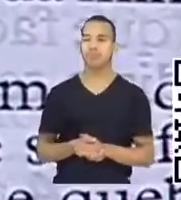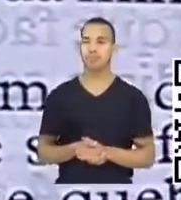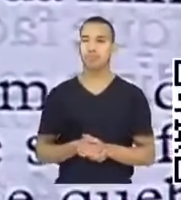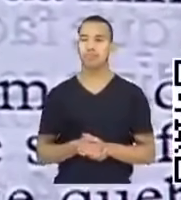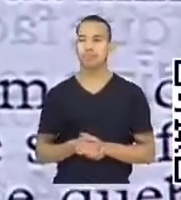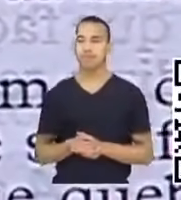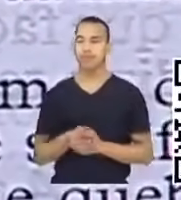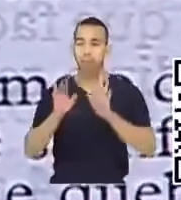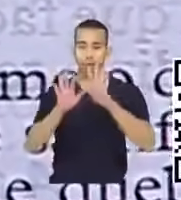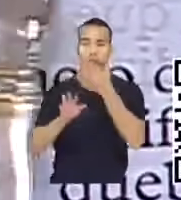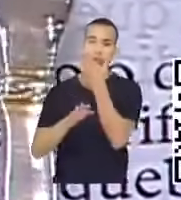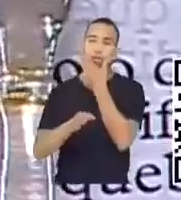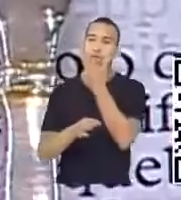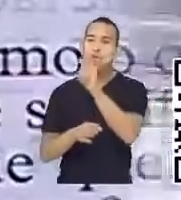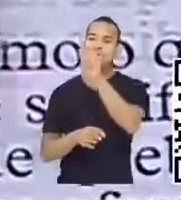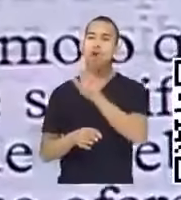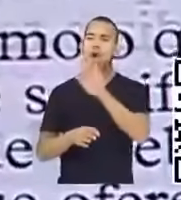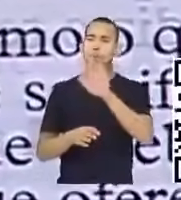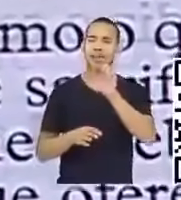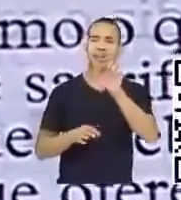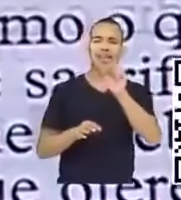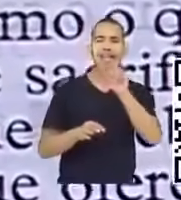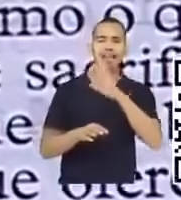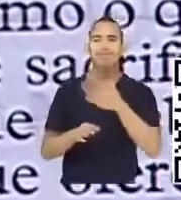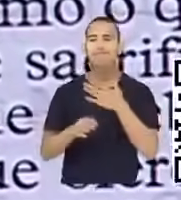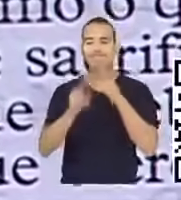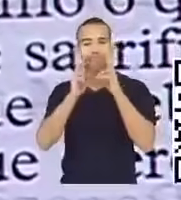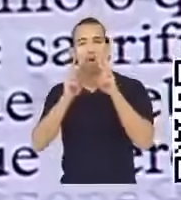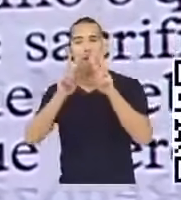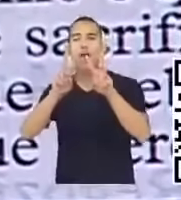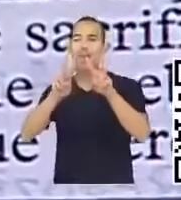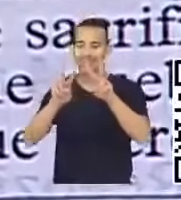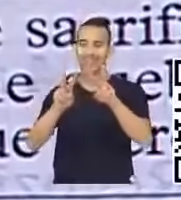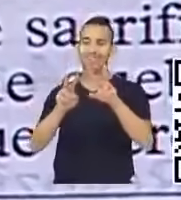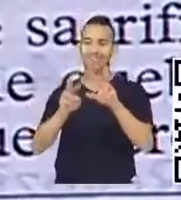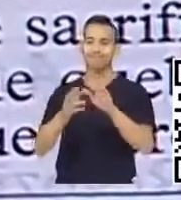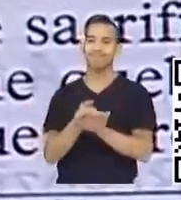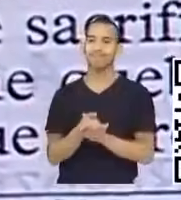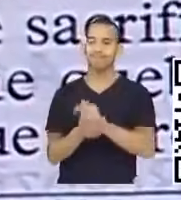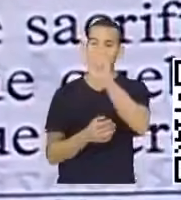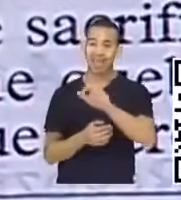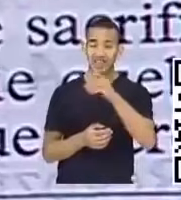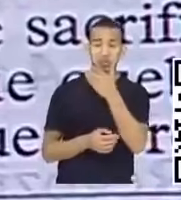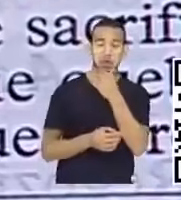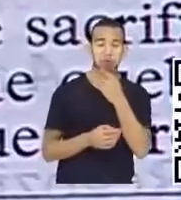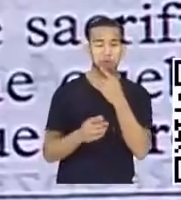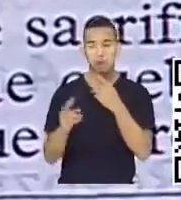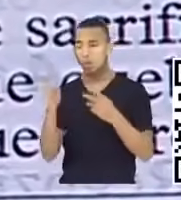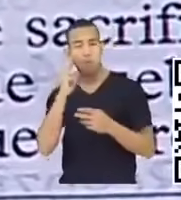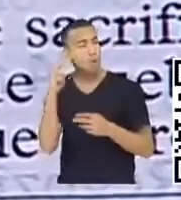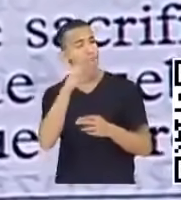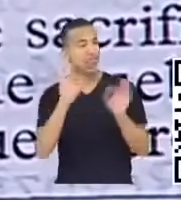e mais o homem para quem eu olharei esse camarada aí passa nem